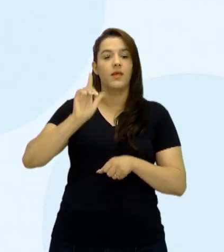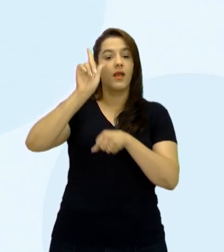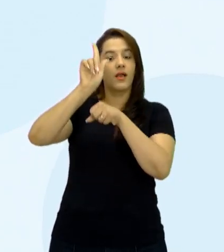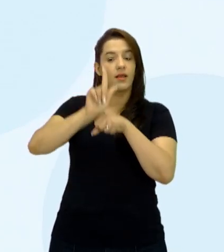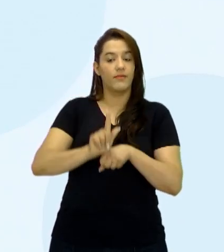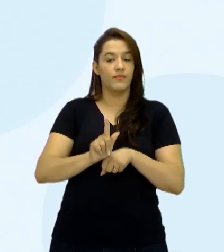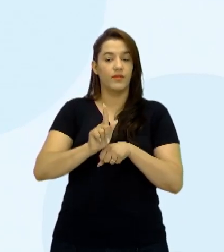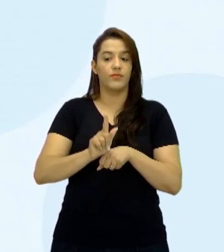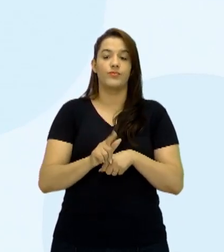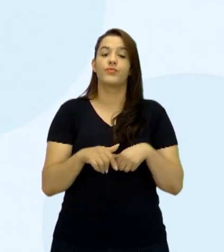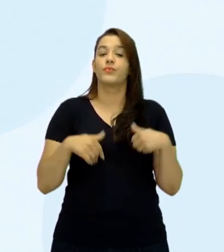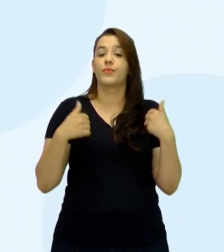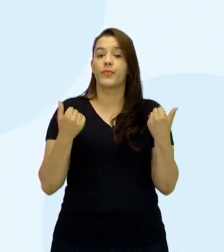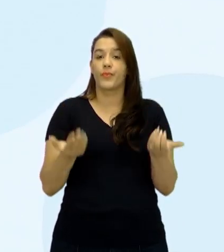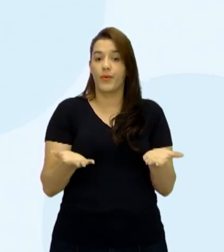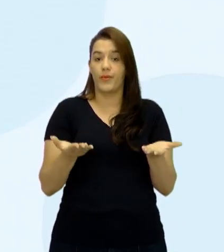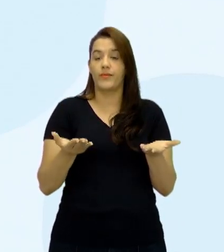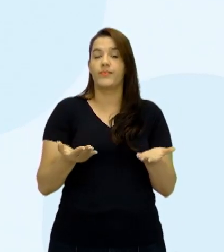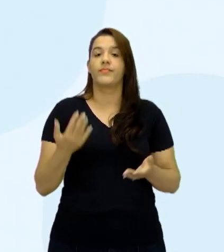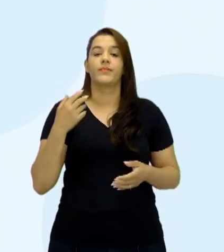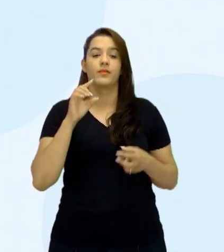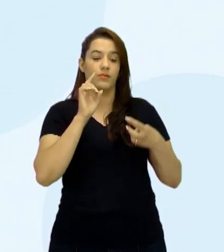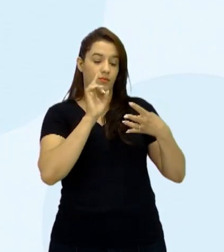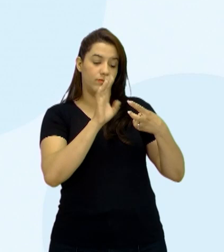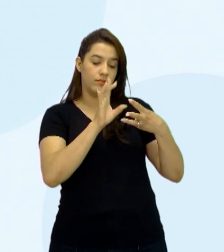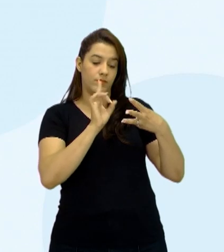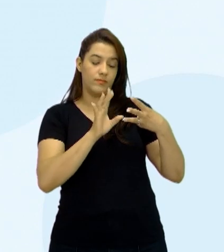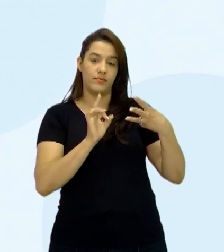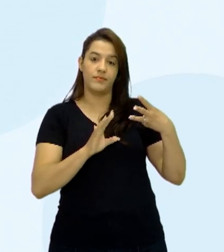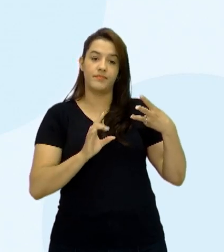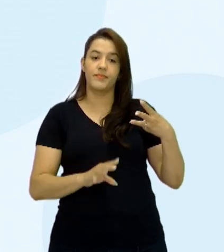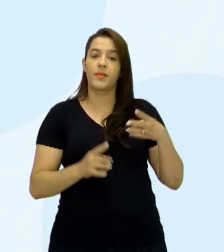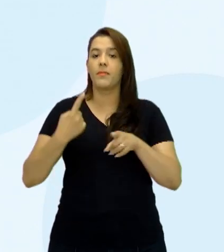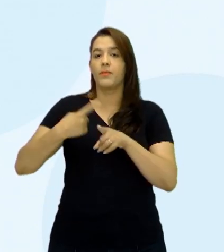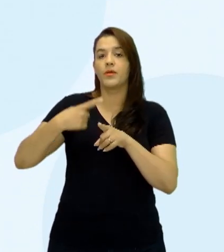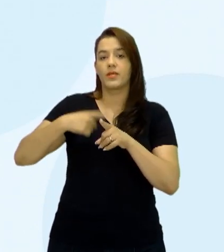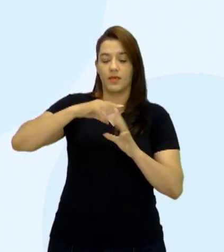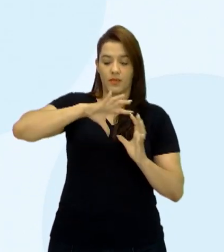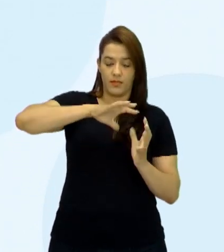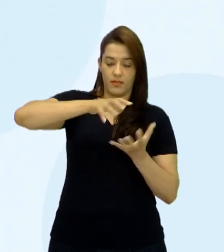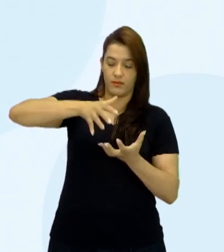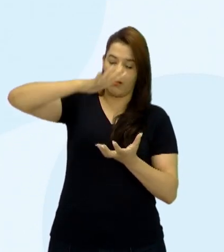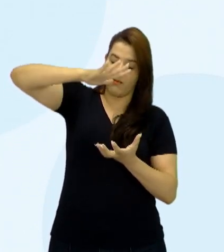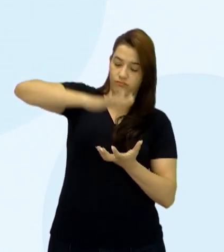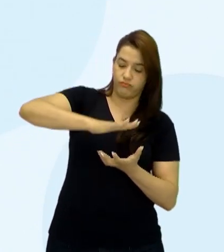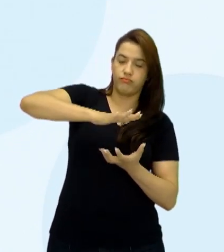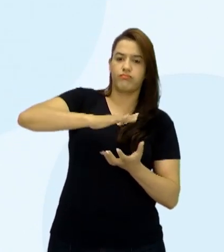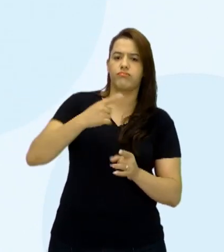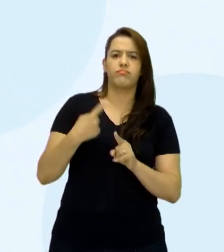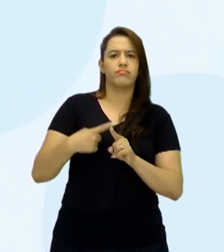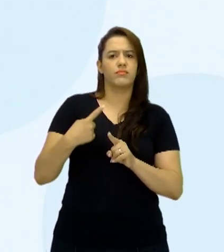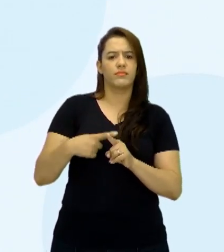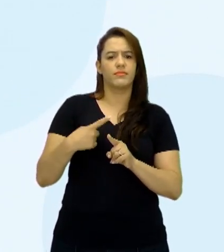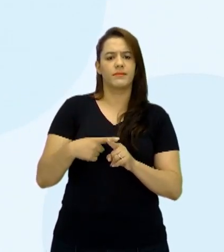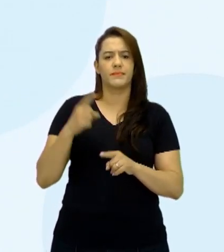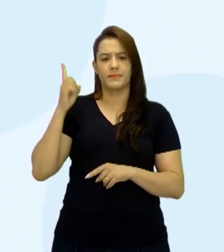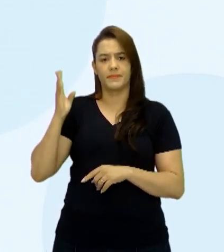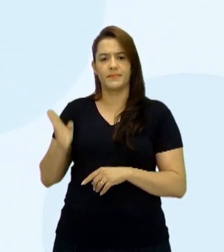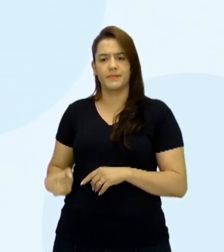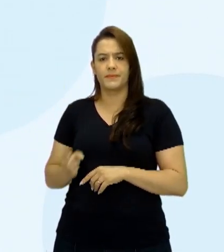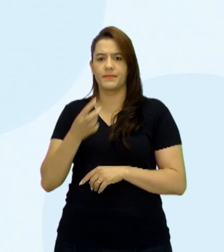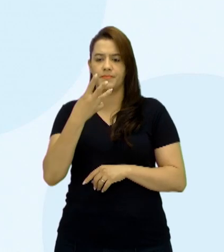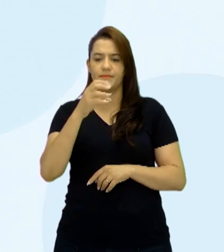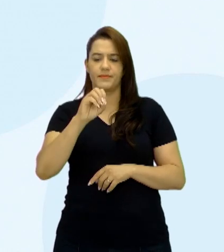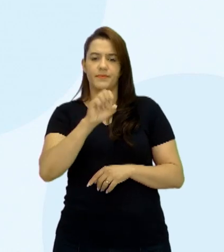ver o que realmente, de fato, vai acontecer. Por que será que a Terra é achatada? É devido à rotação, à translação ou à gravidade? Vamos lá,